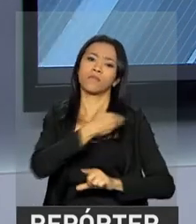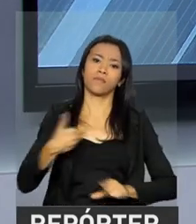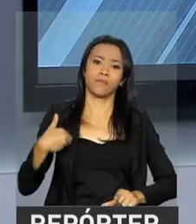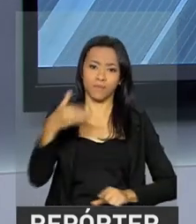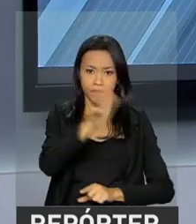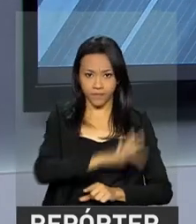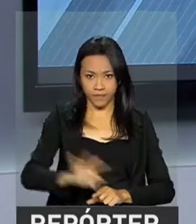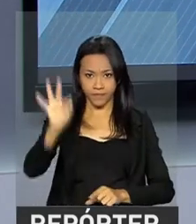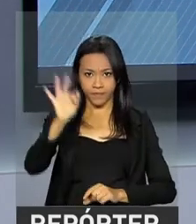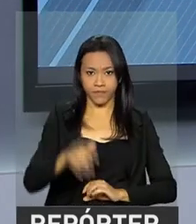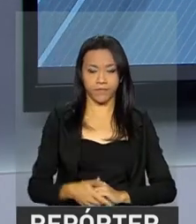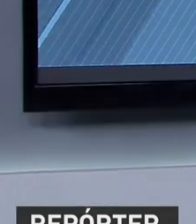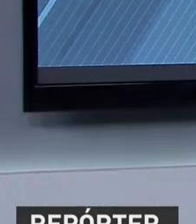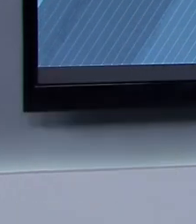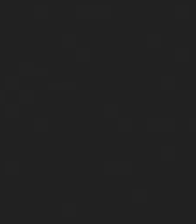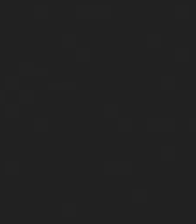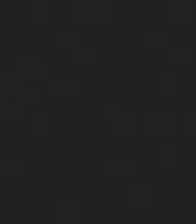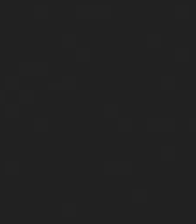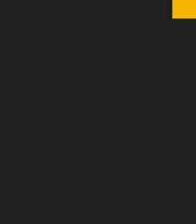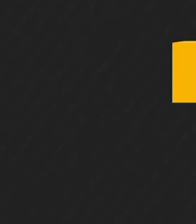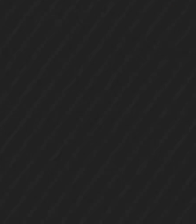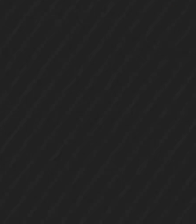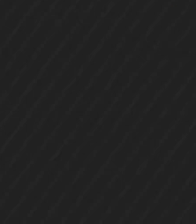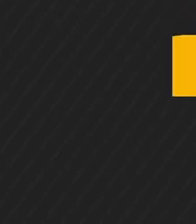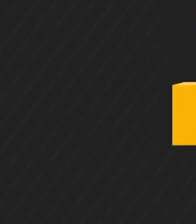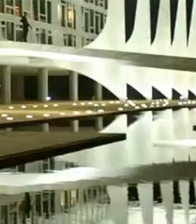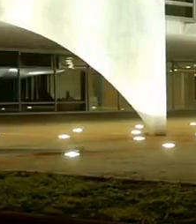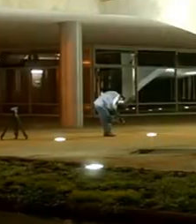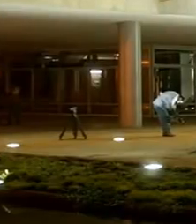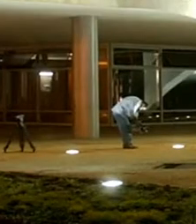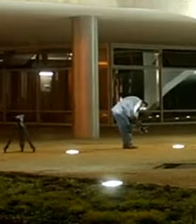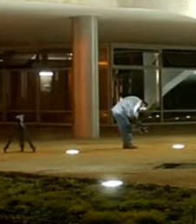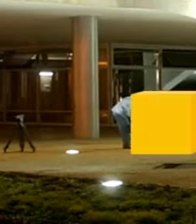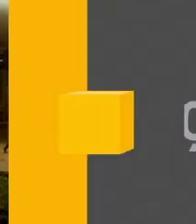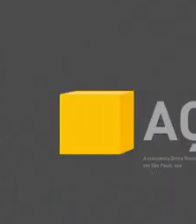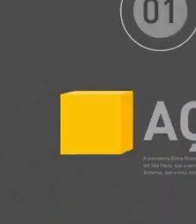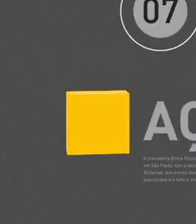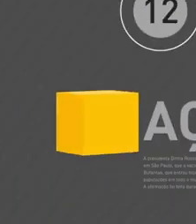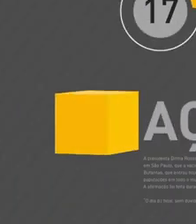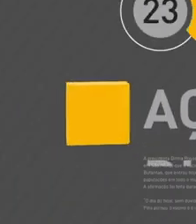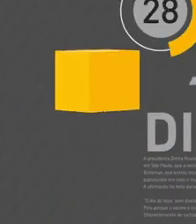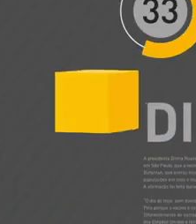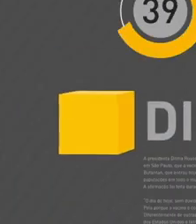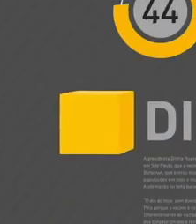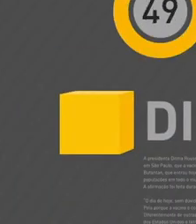a TV do Governo Federal.